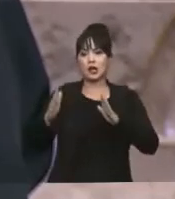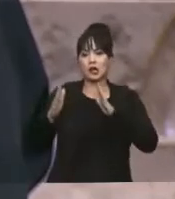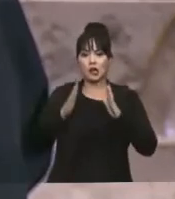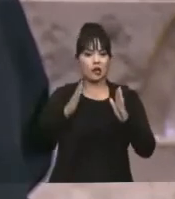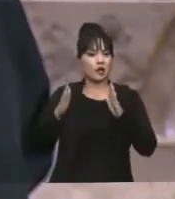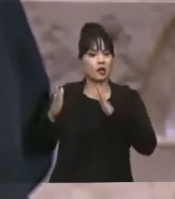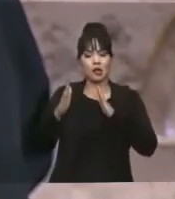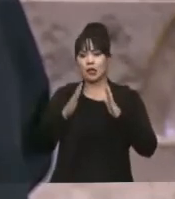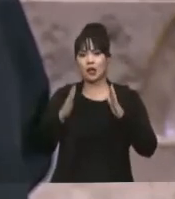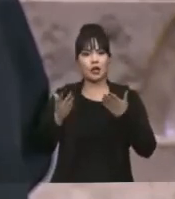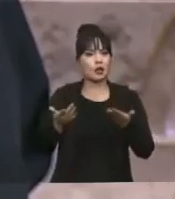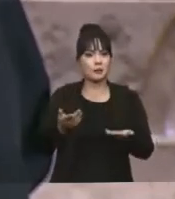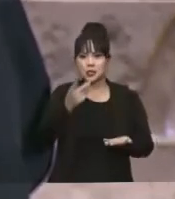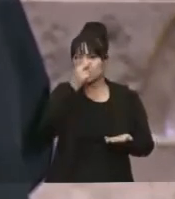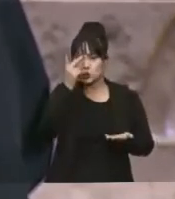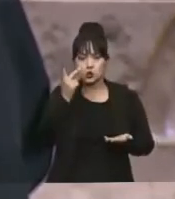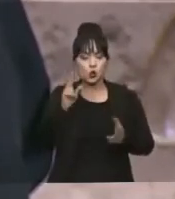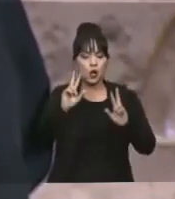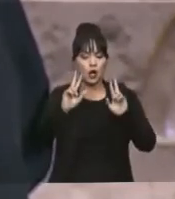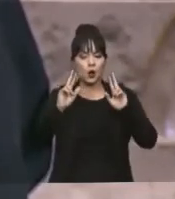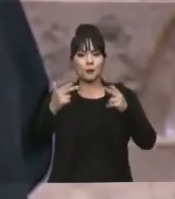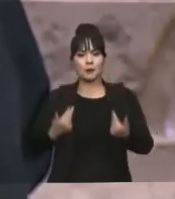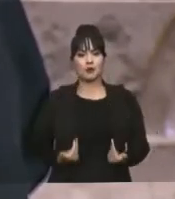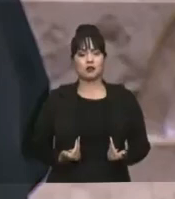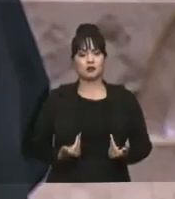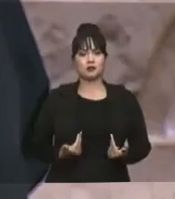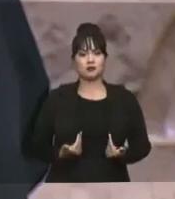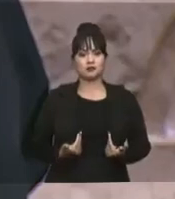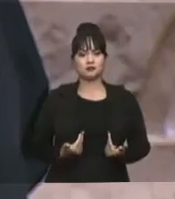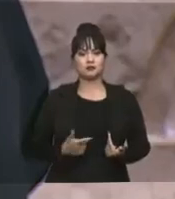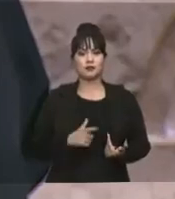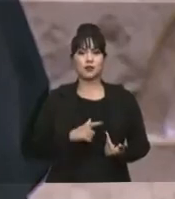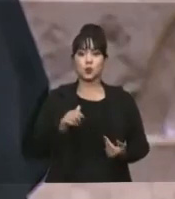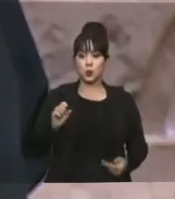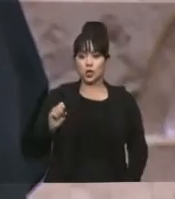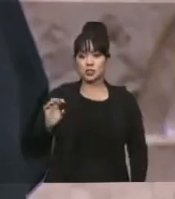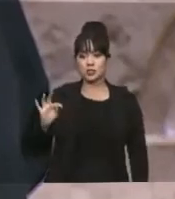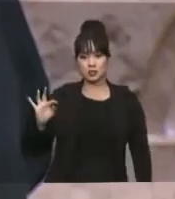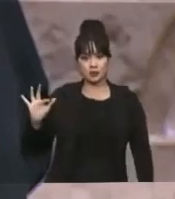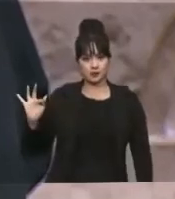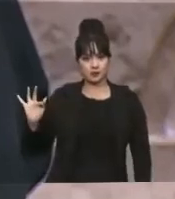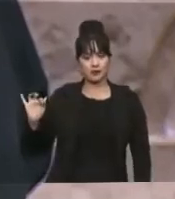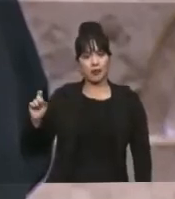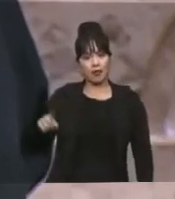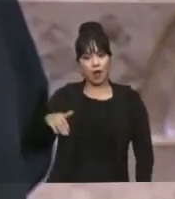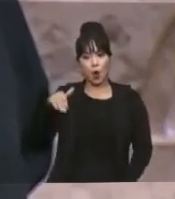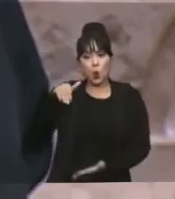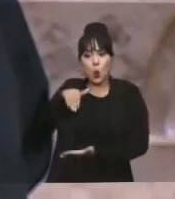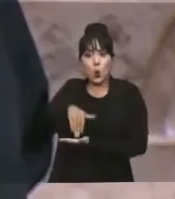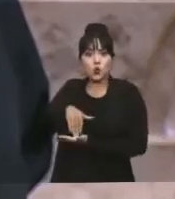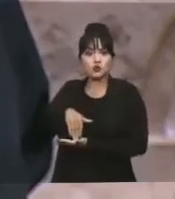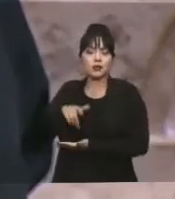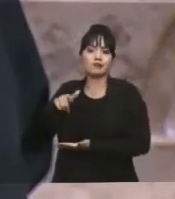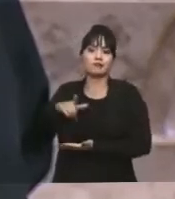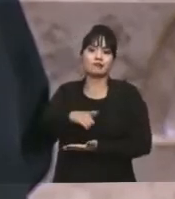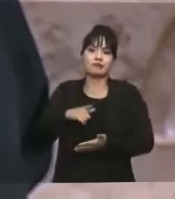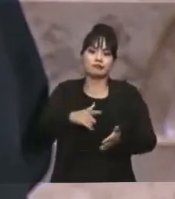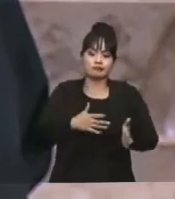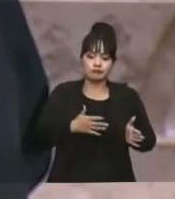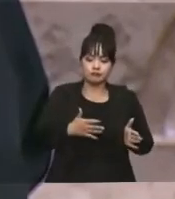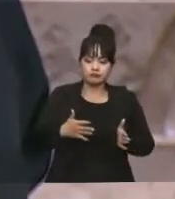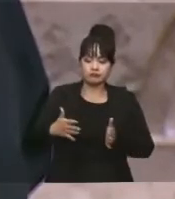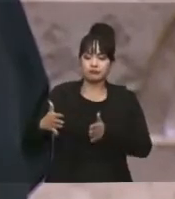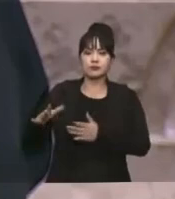da dignidade da pessoa humana, e a Suprema Corte é a última trincheira